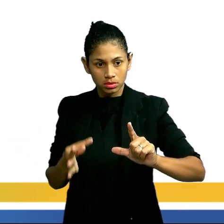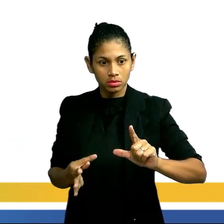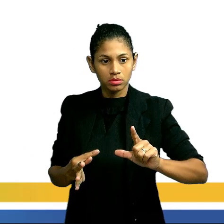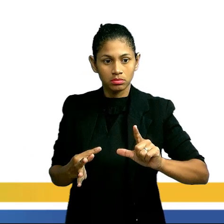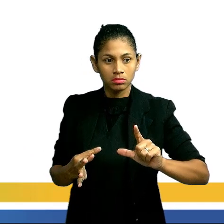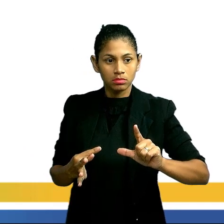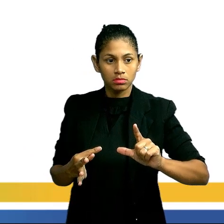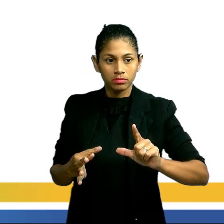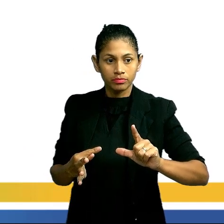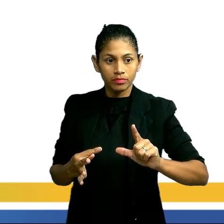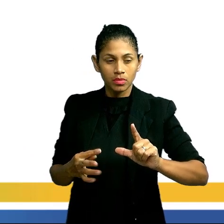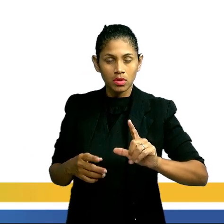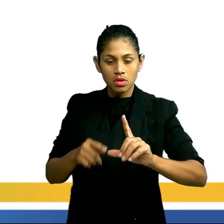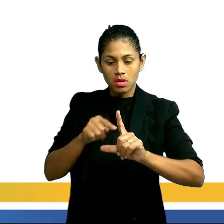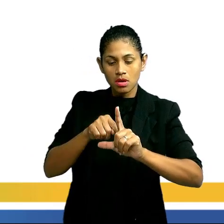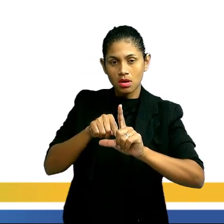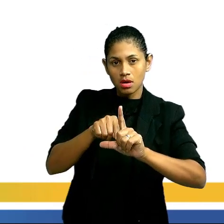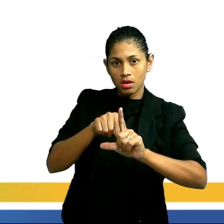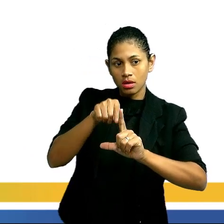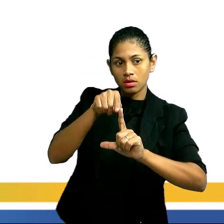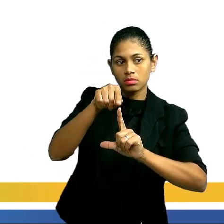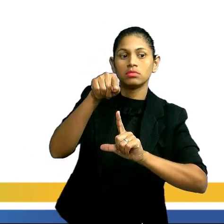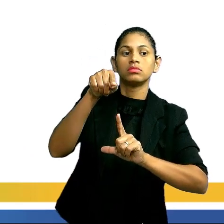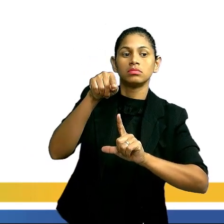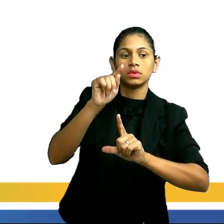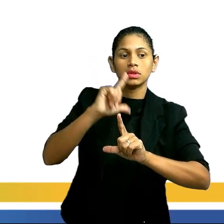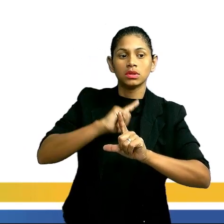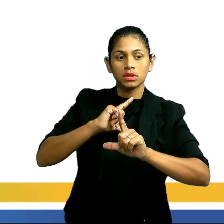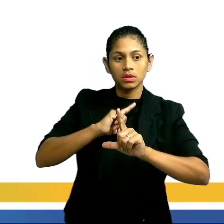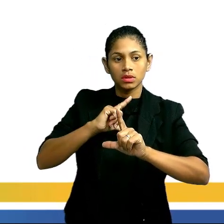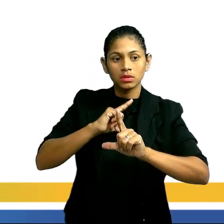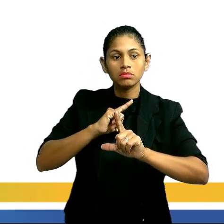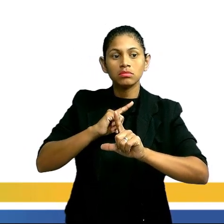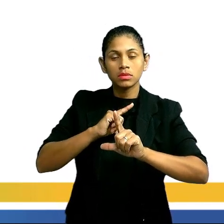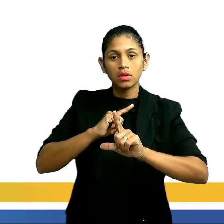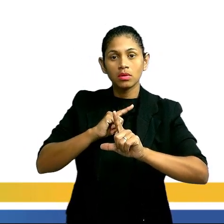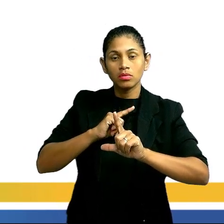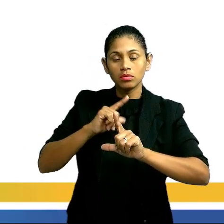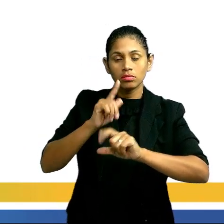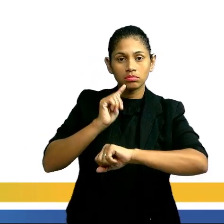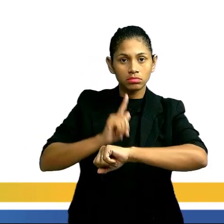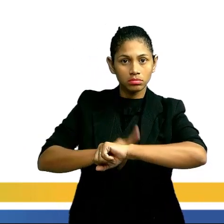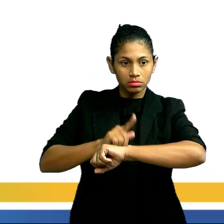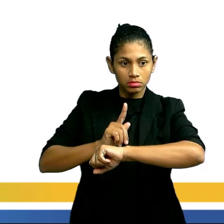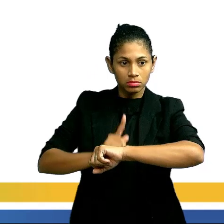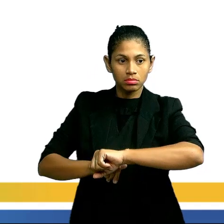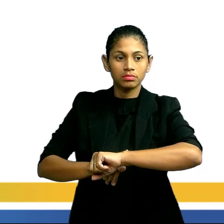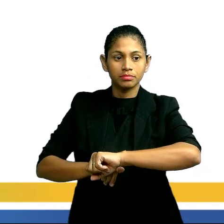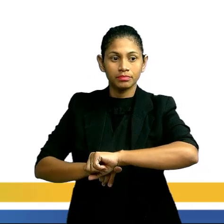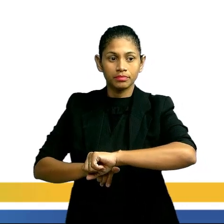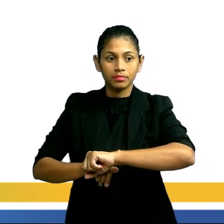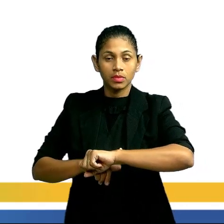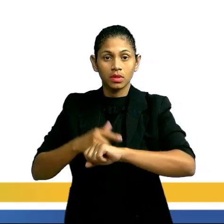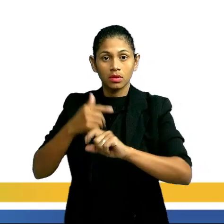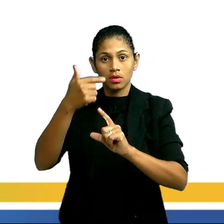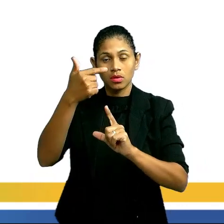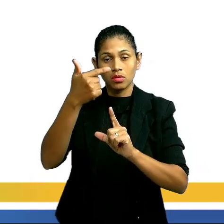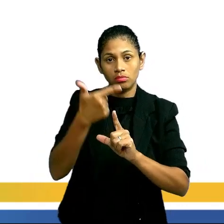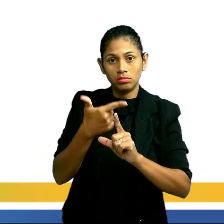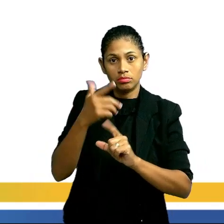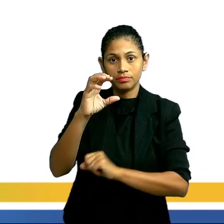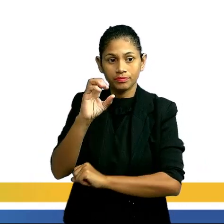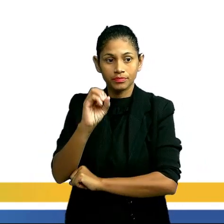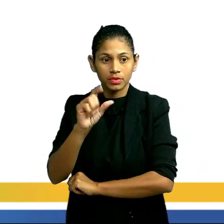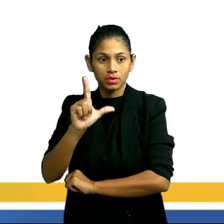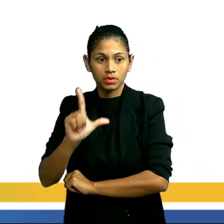que de 0 a 5 minutos está sendo 20 litros a cada minuto, ok?